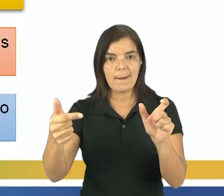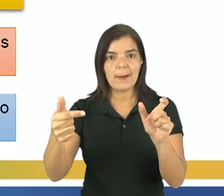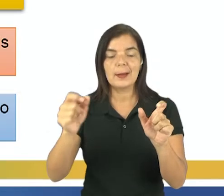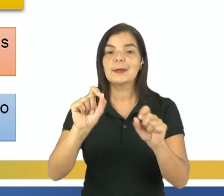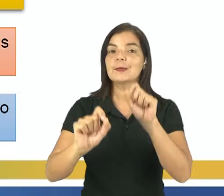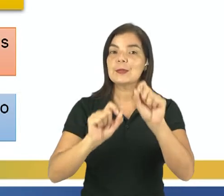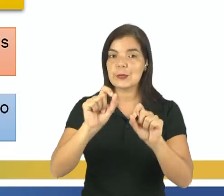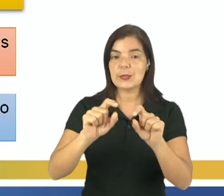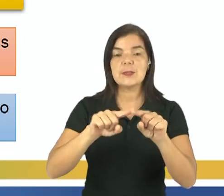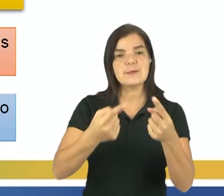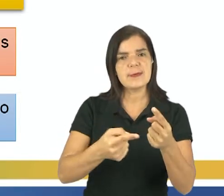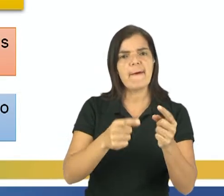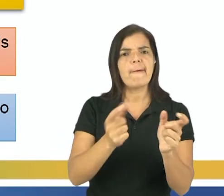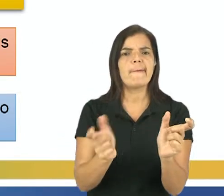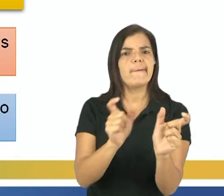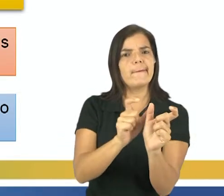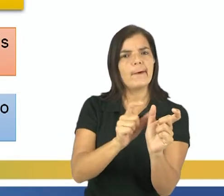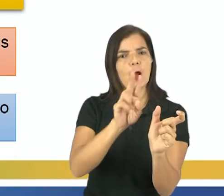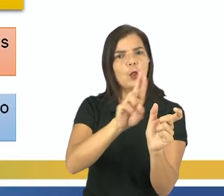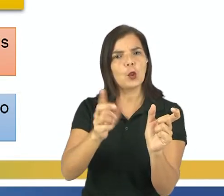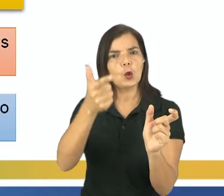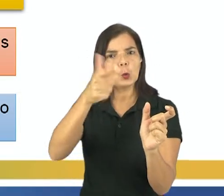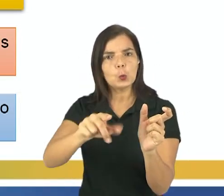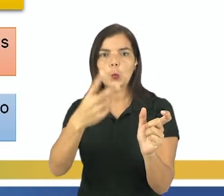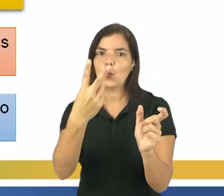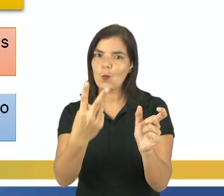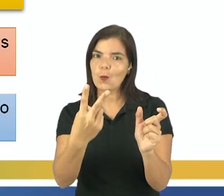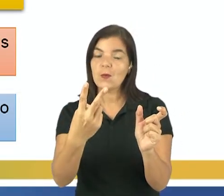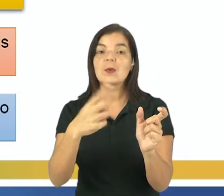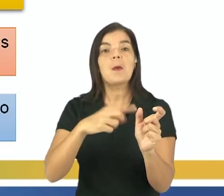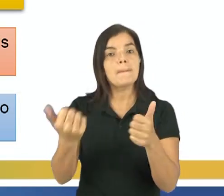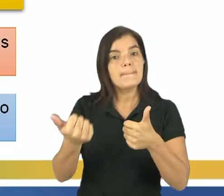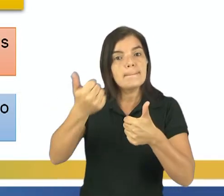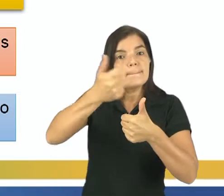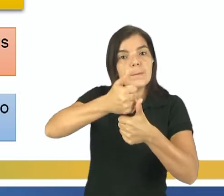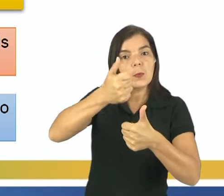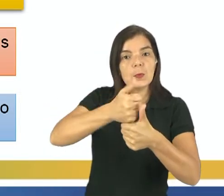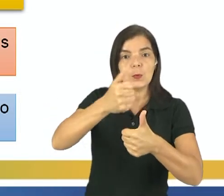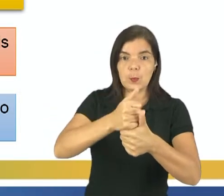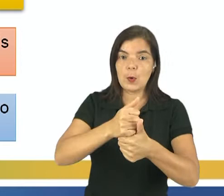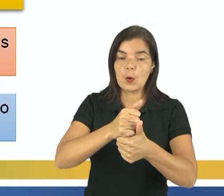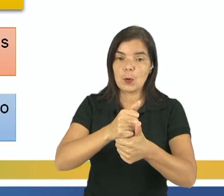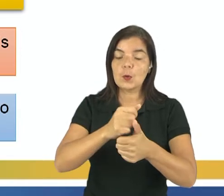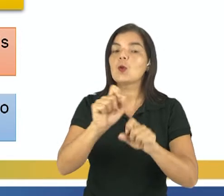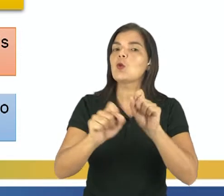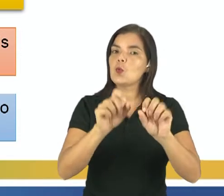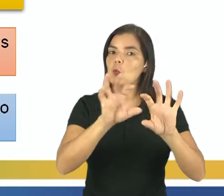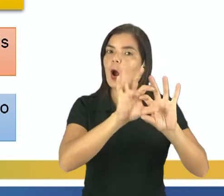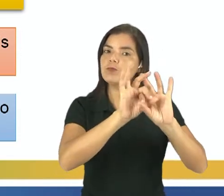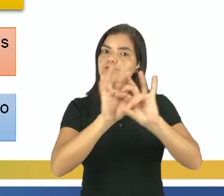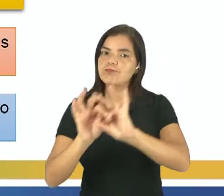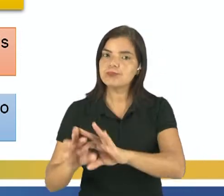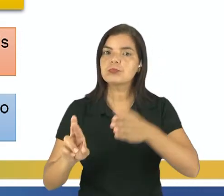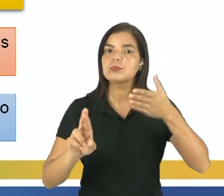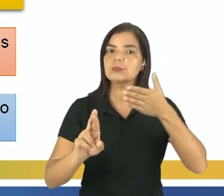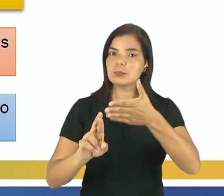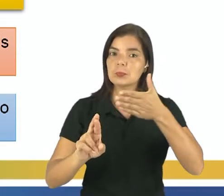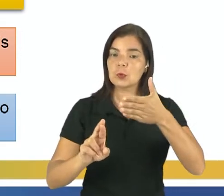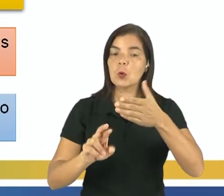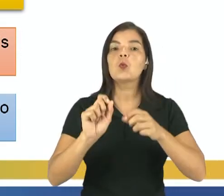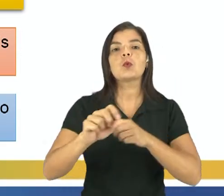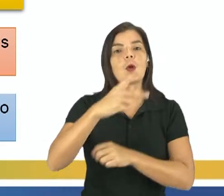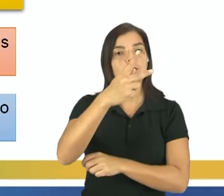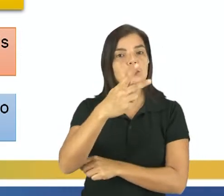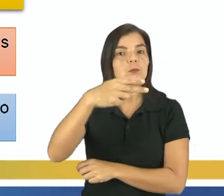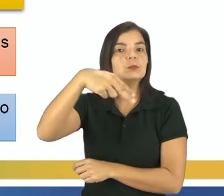assim, que ao invés de vocês colocarem o nome da Sara duas vezes, vocês podem substituir para ter uma coesão referencial um